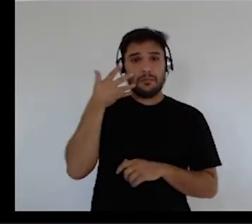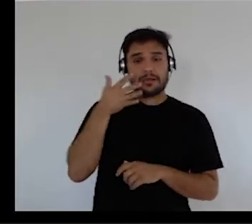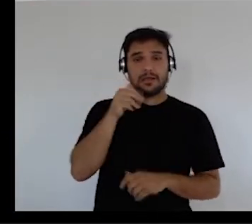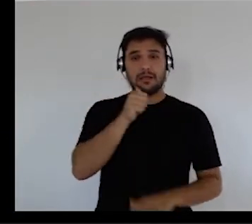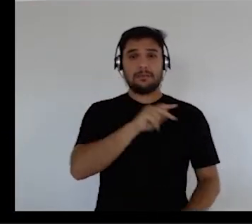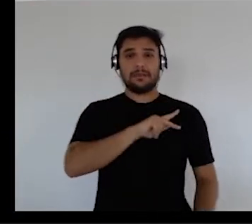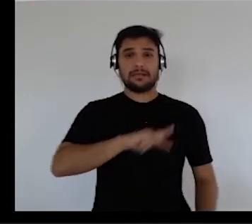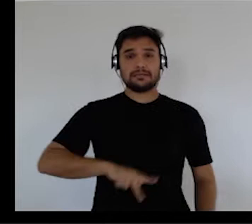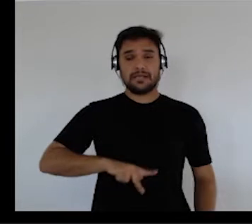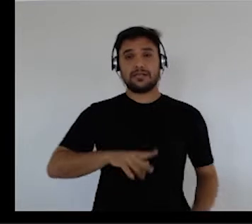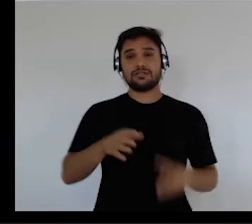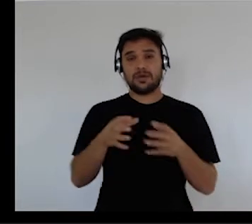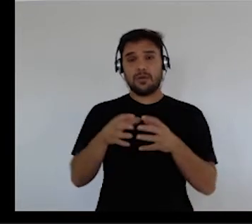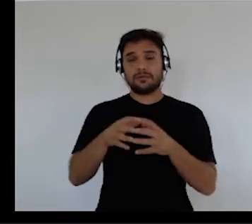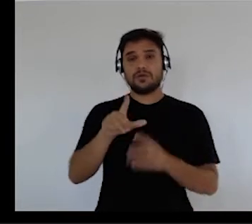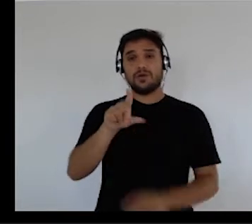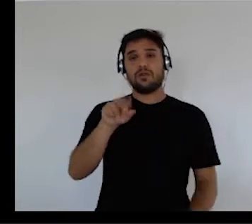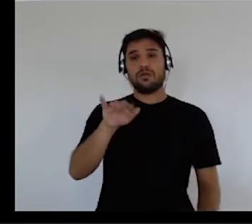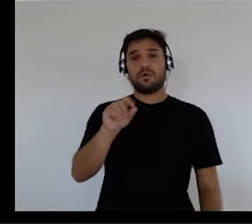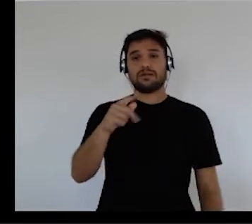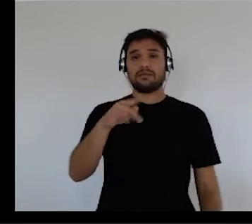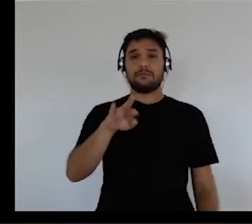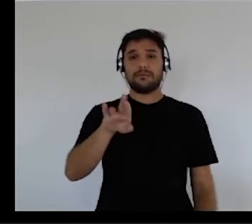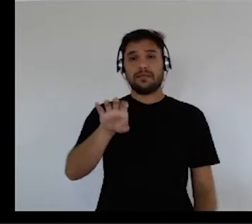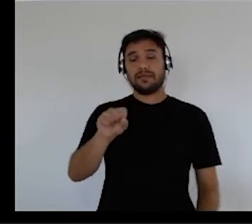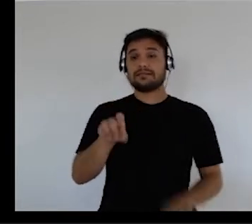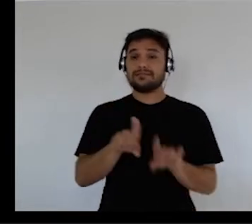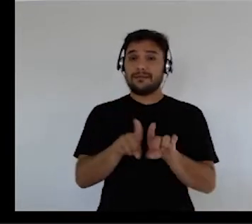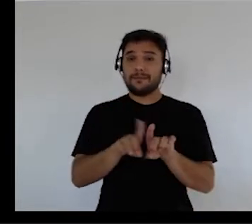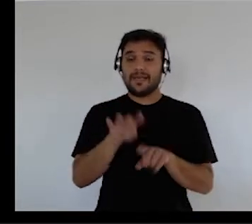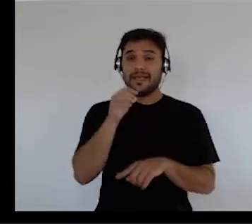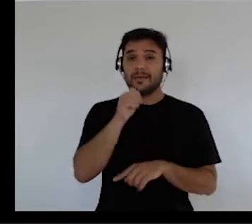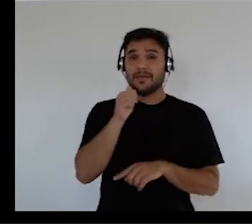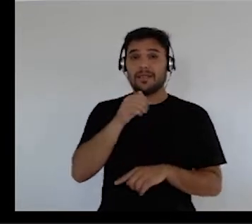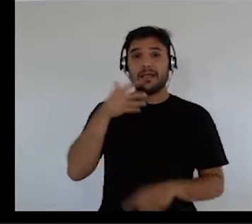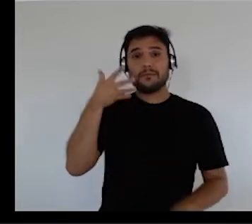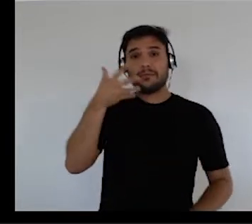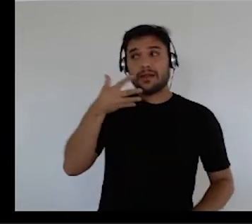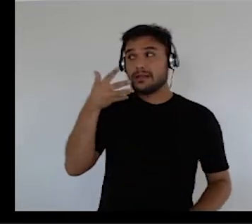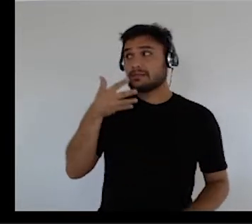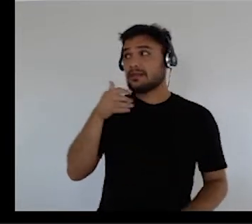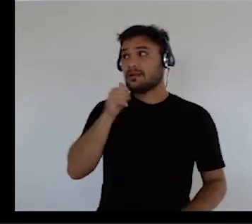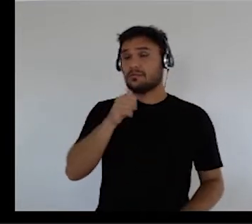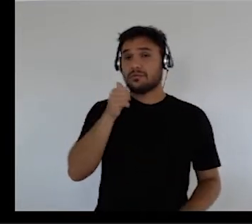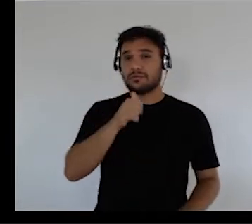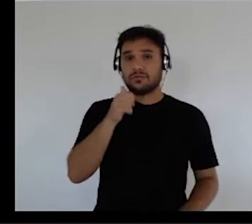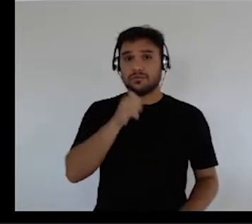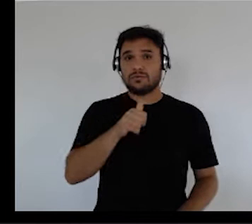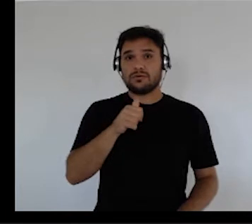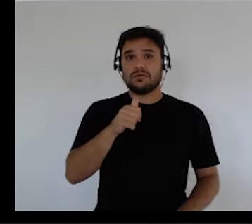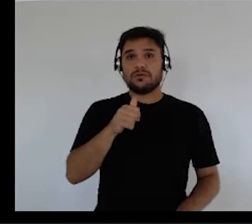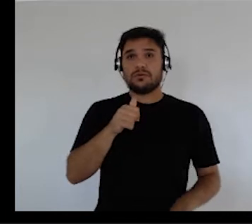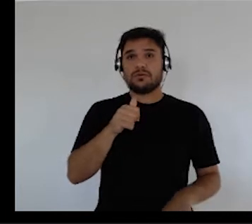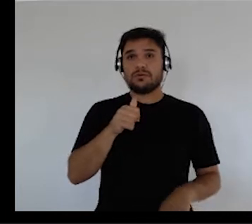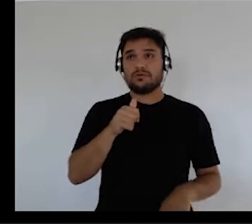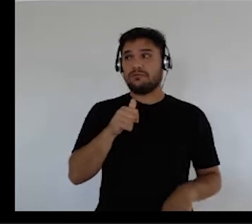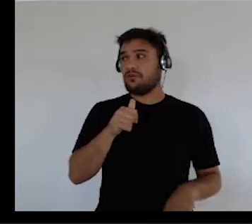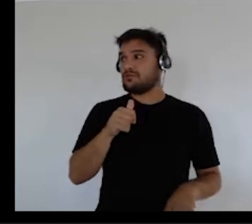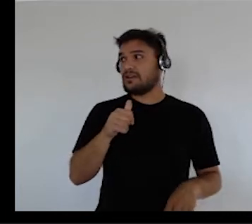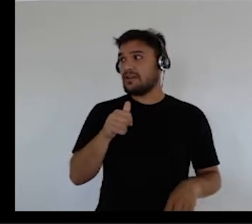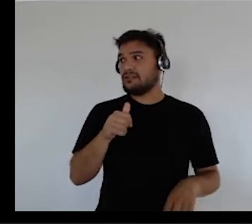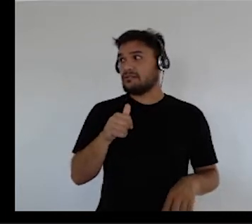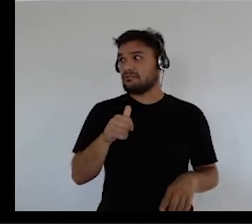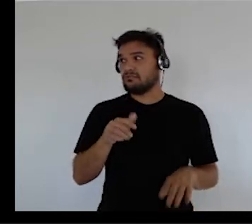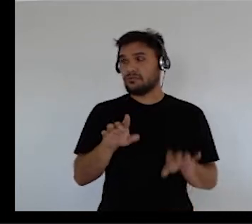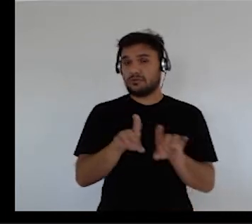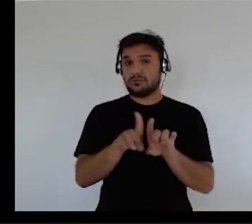da comissão, doutora Luanda Pires, e também a nossa palestrante, doutora Robioncé, me